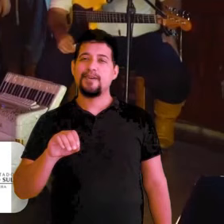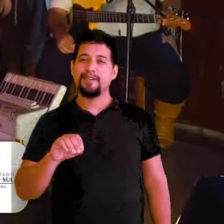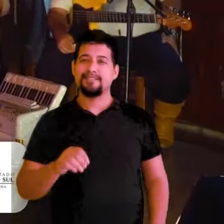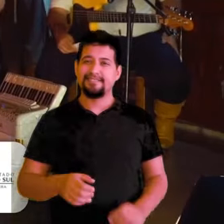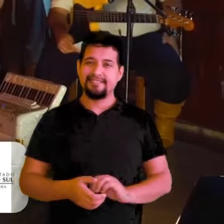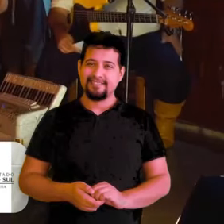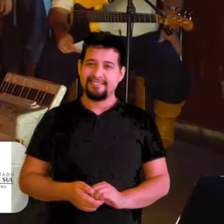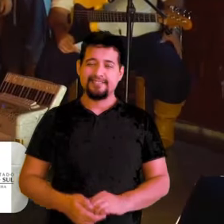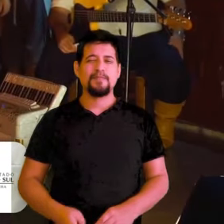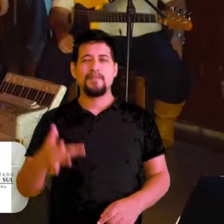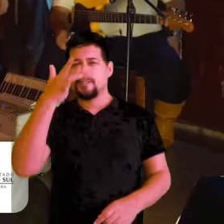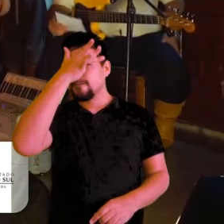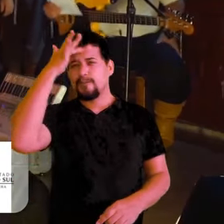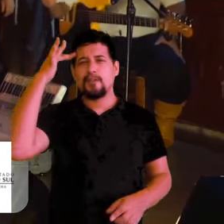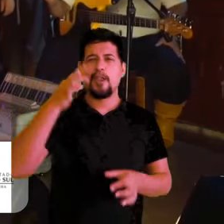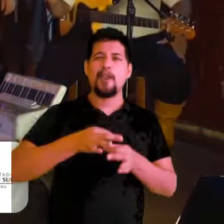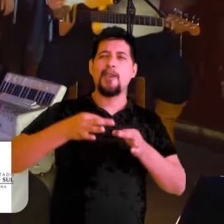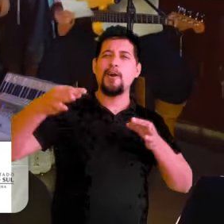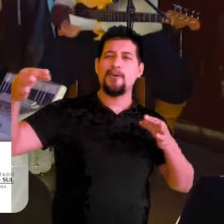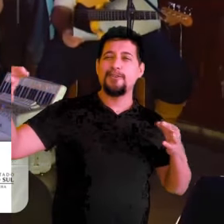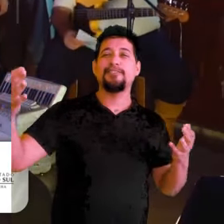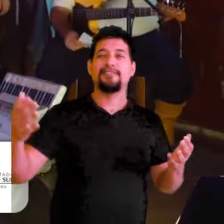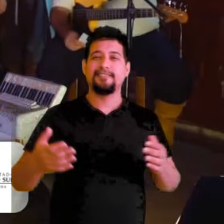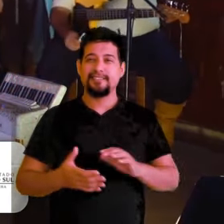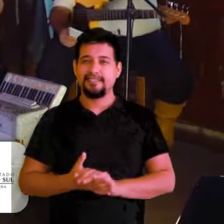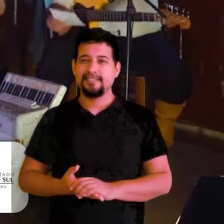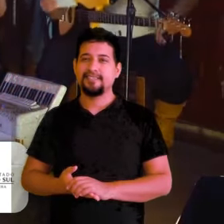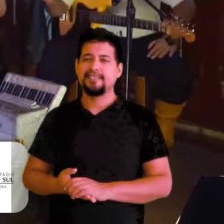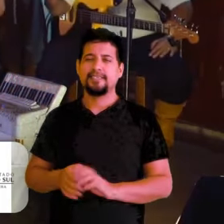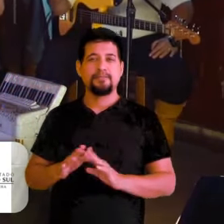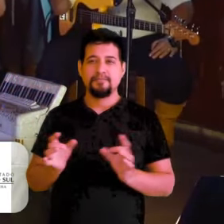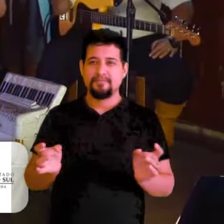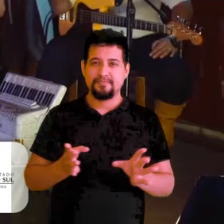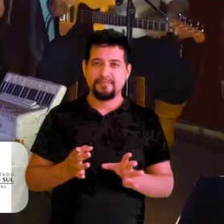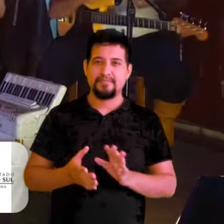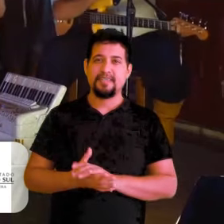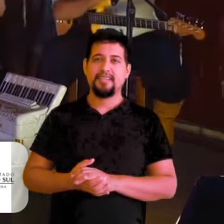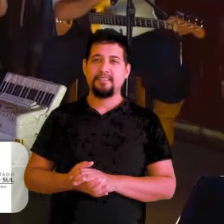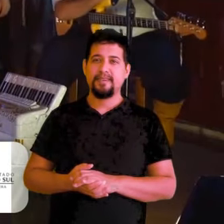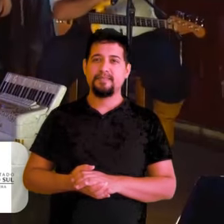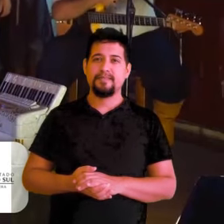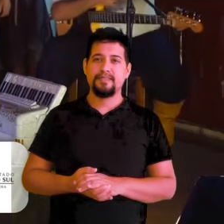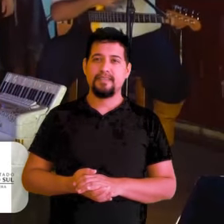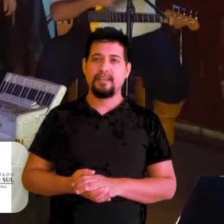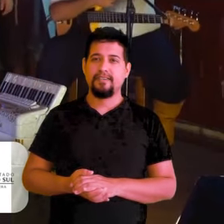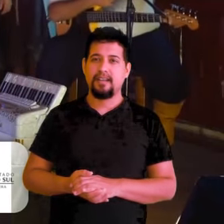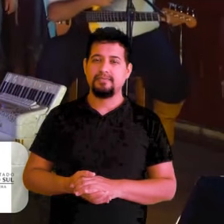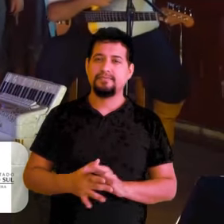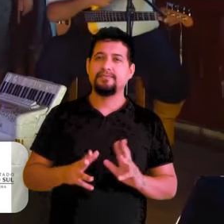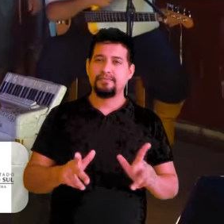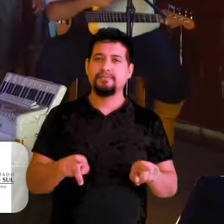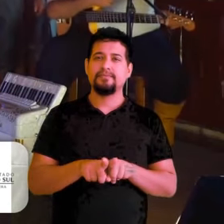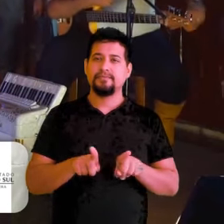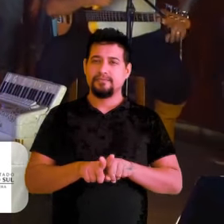céu. Maceió. O pessoal está longe, nosso amigo Juarez. Obrigado. Era isso?